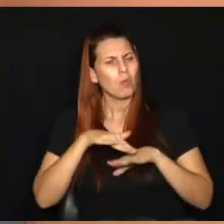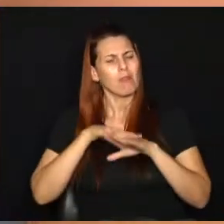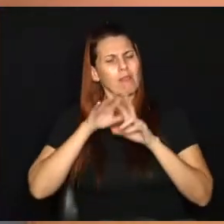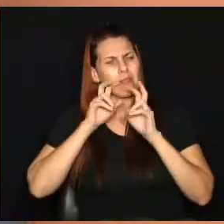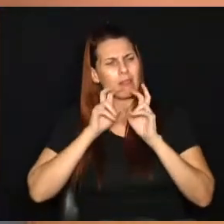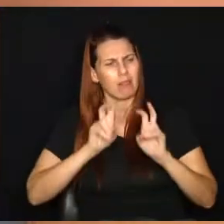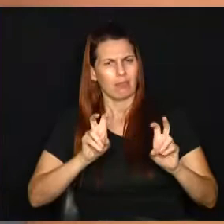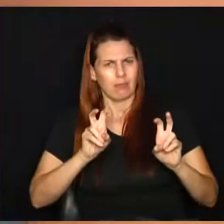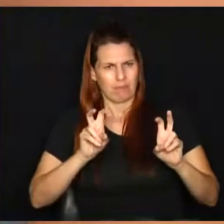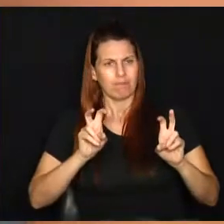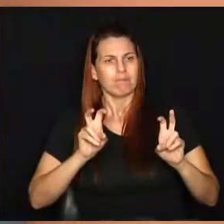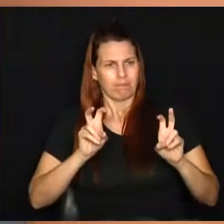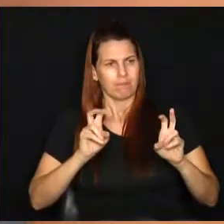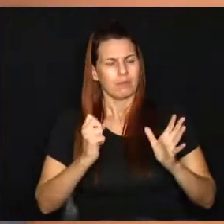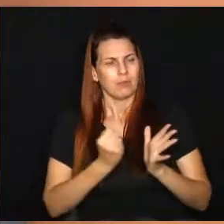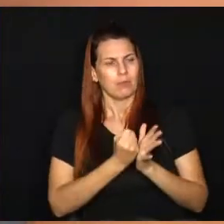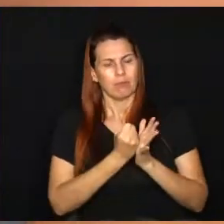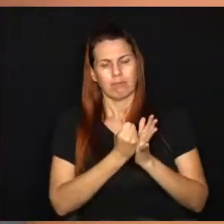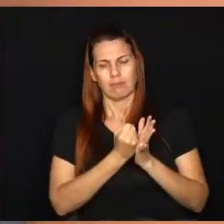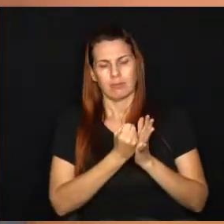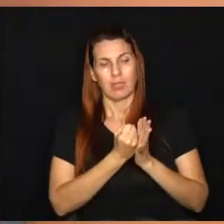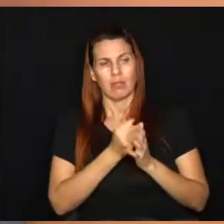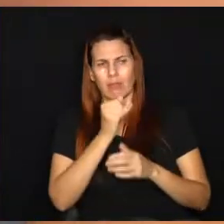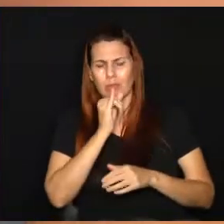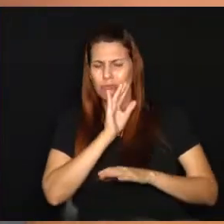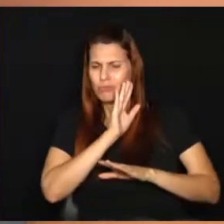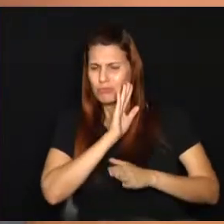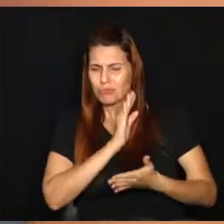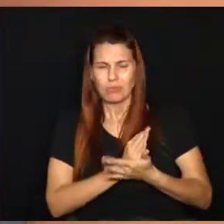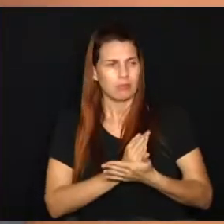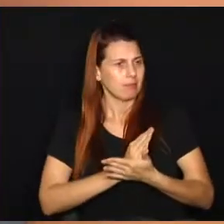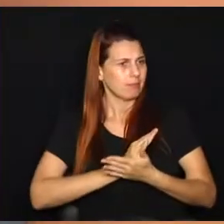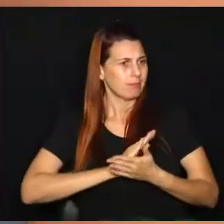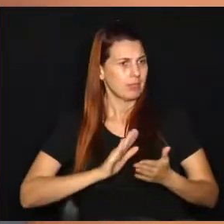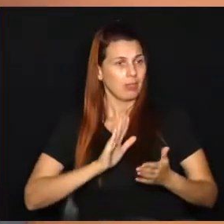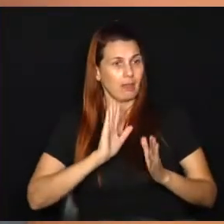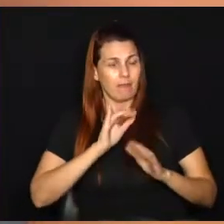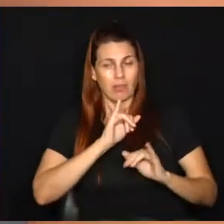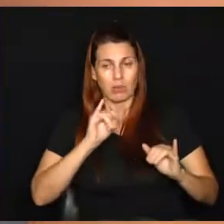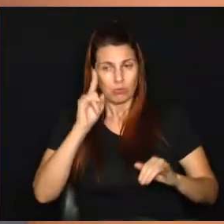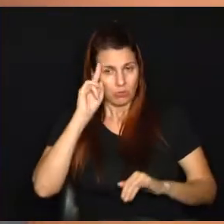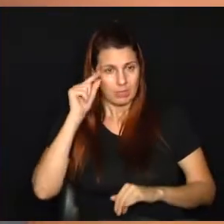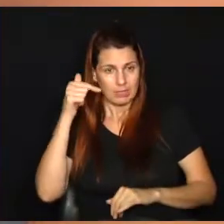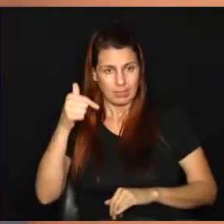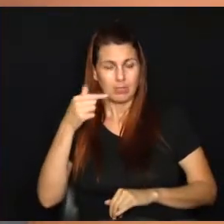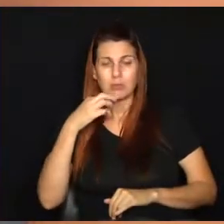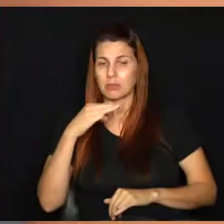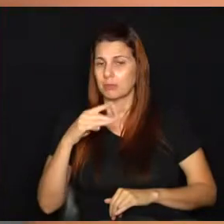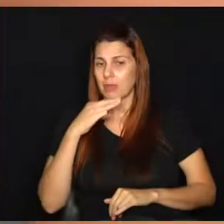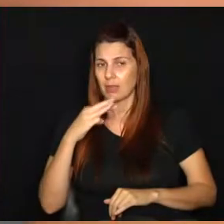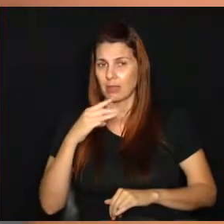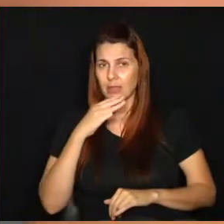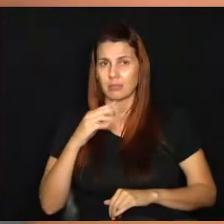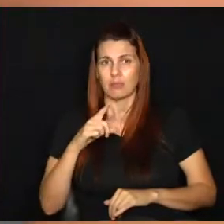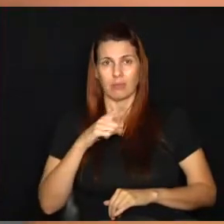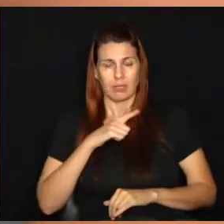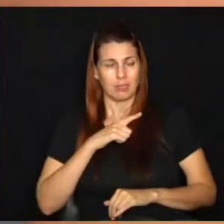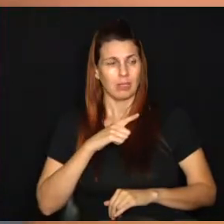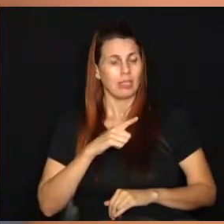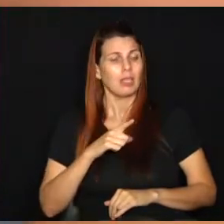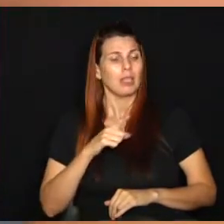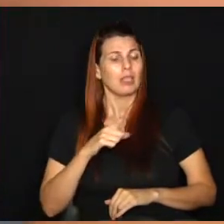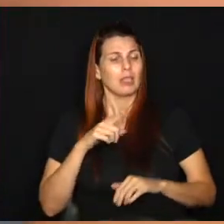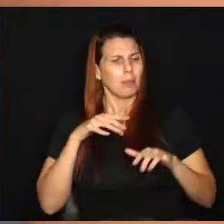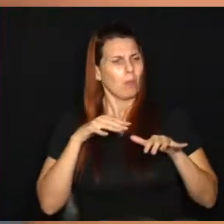grito. Nosso grito não dá mais. E já foi falado aqui do dia 7 de março, que a gente vai fazer esse grande ato no dia